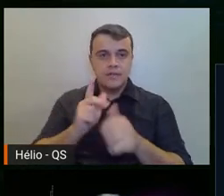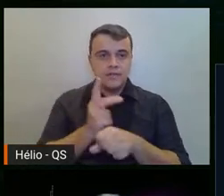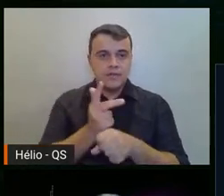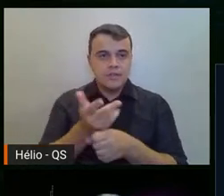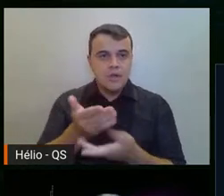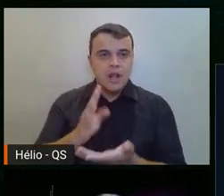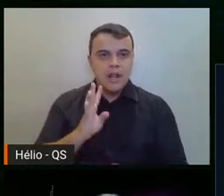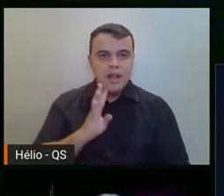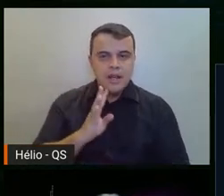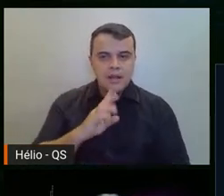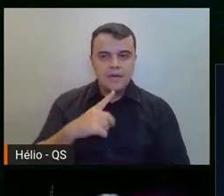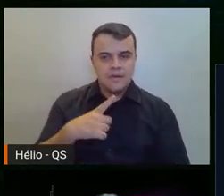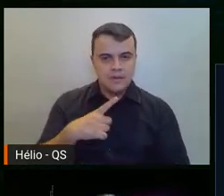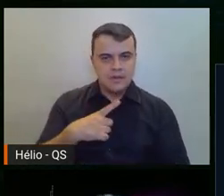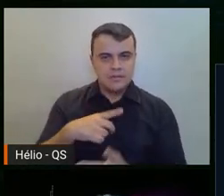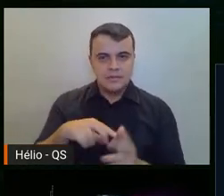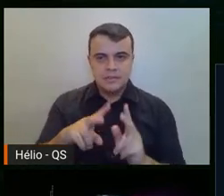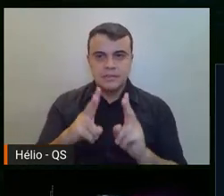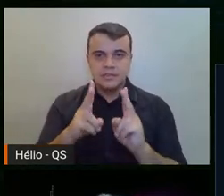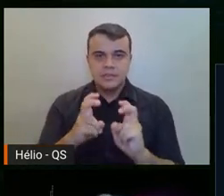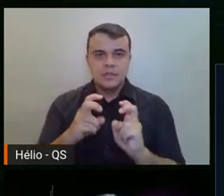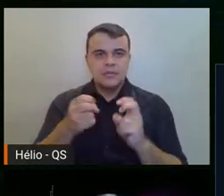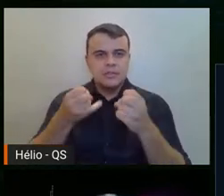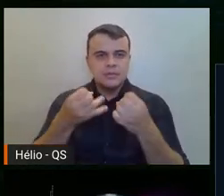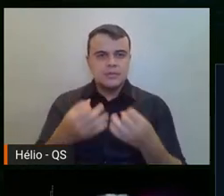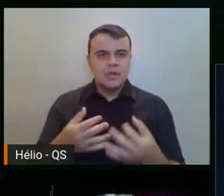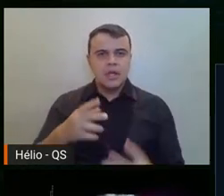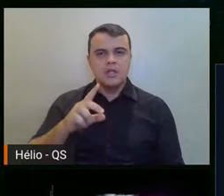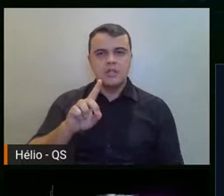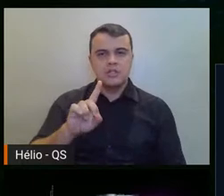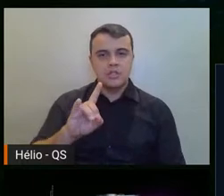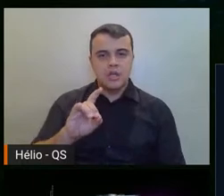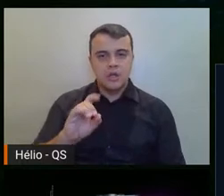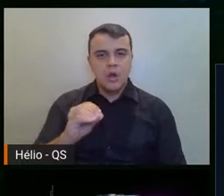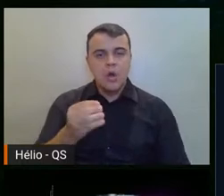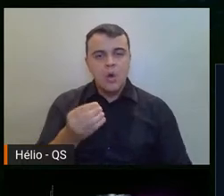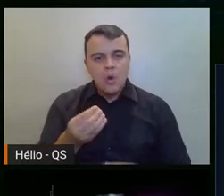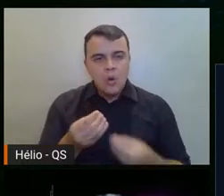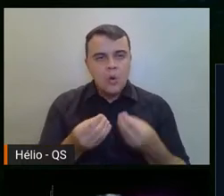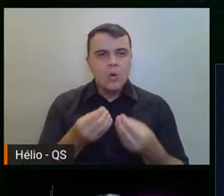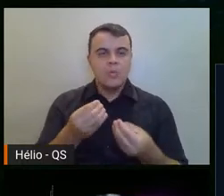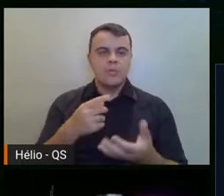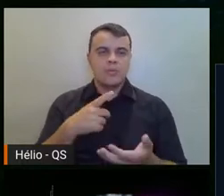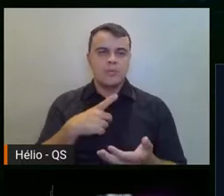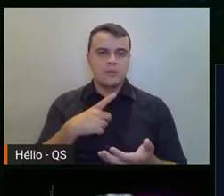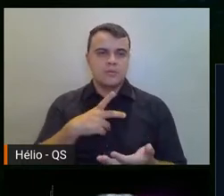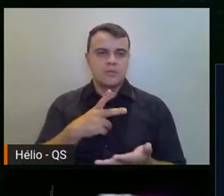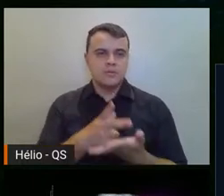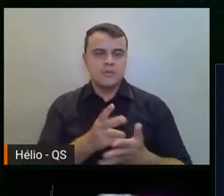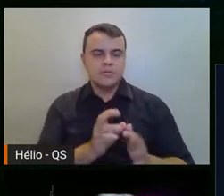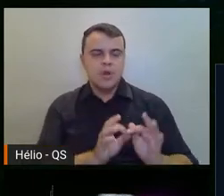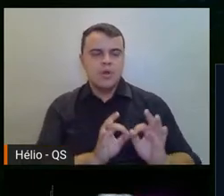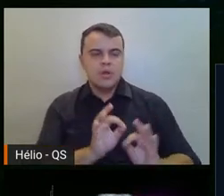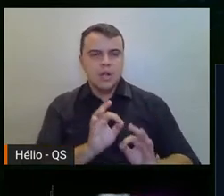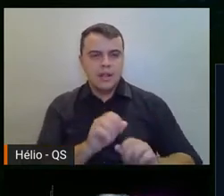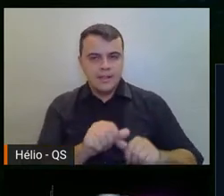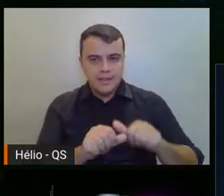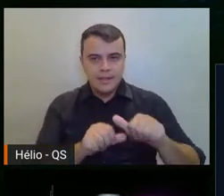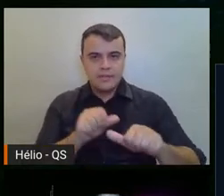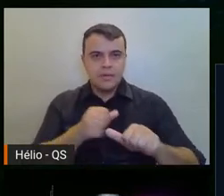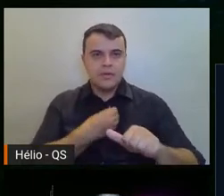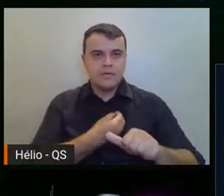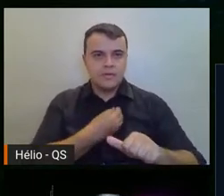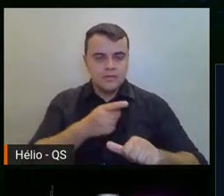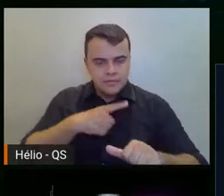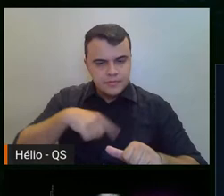legal aqui sobre um pouco da dia e ou né de como a gente tá tá sendo estruturado para transformar e a vida